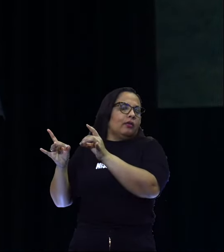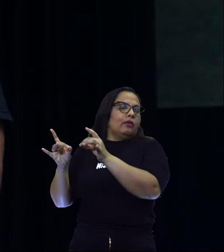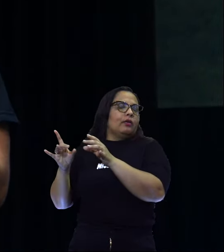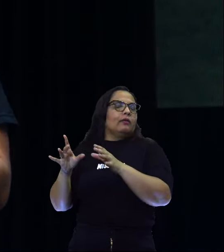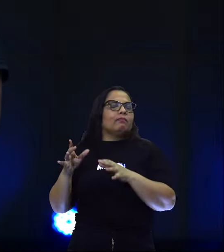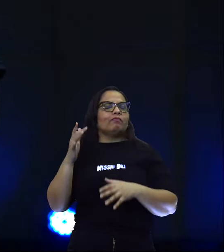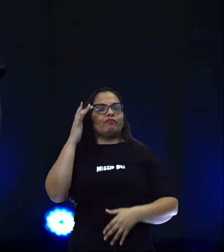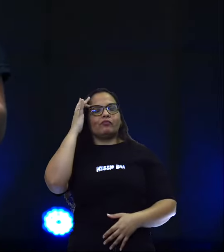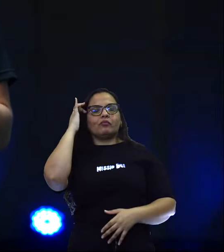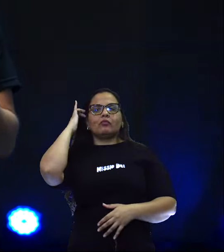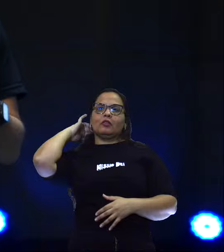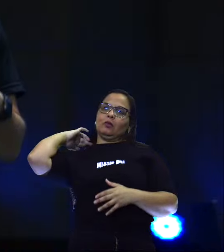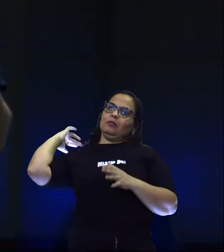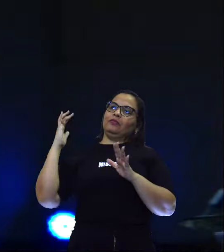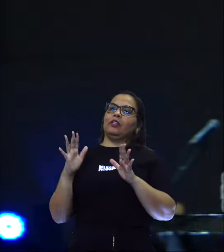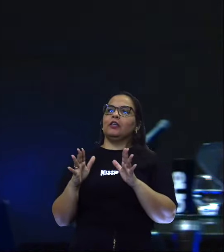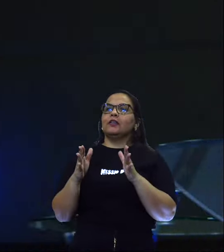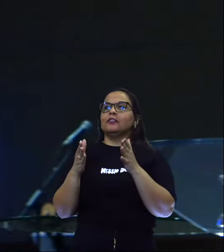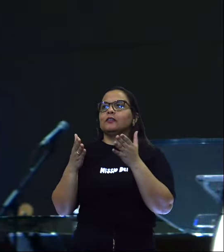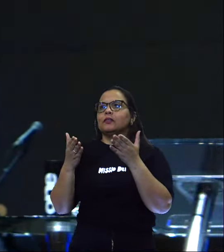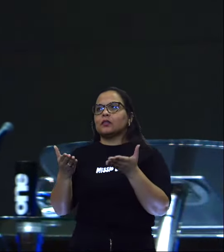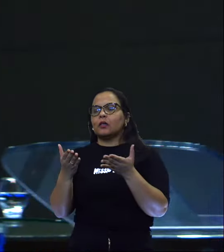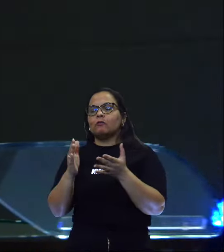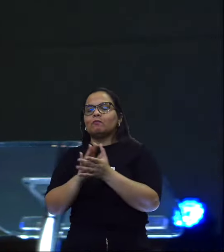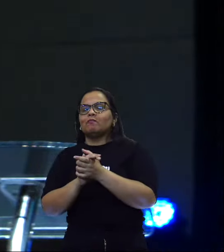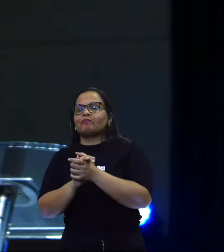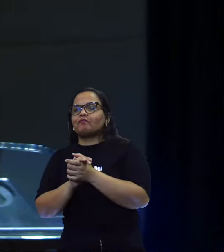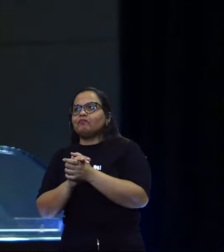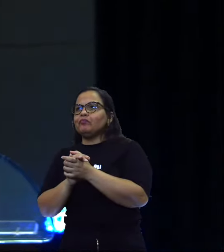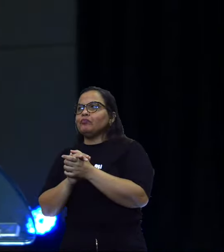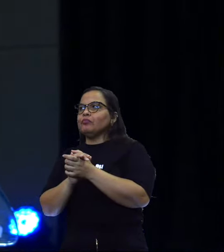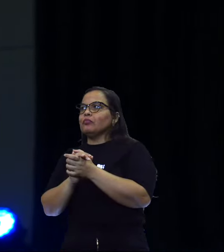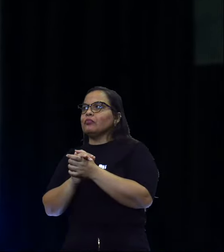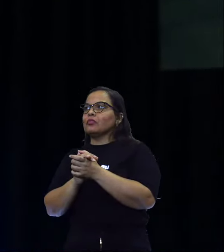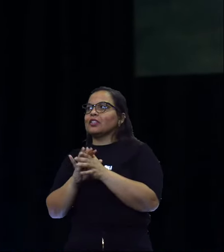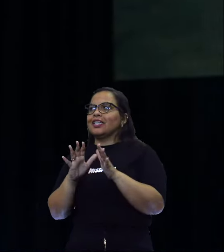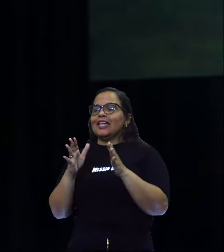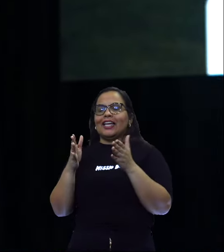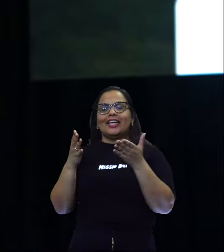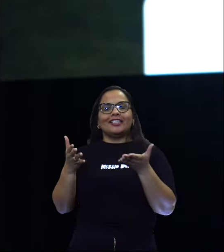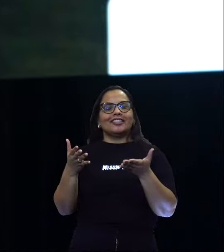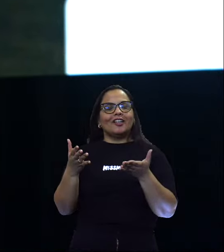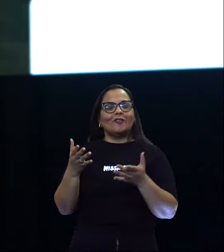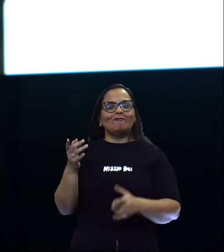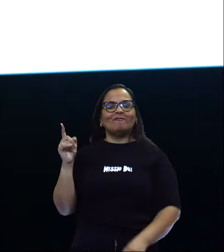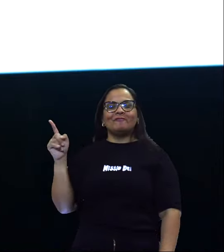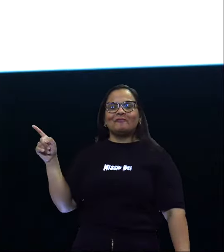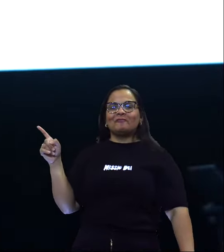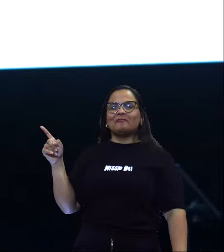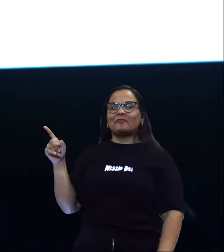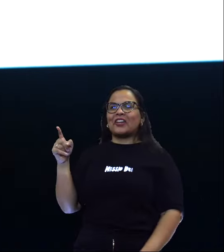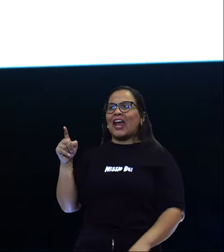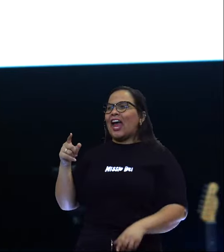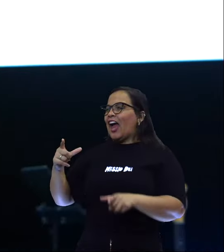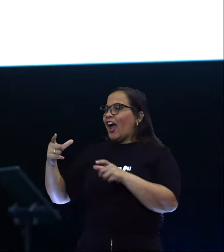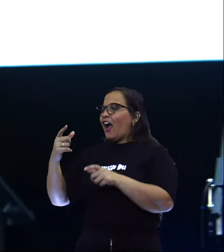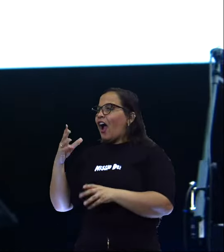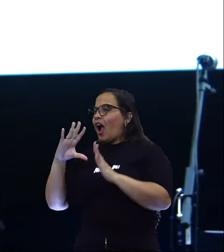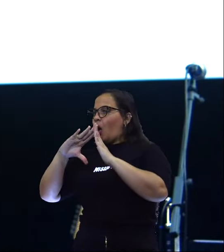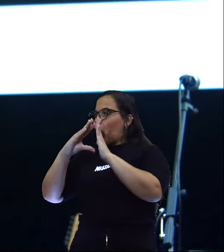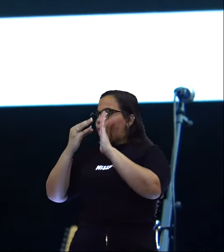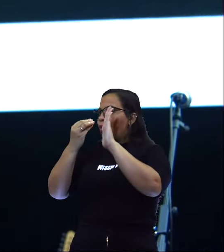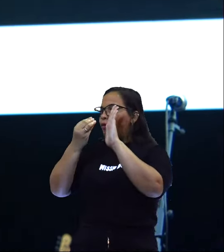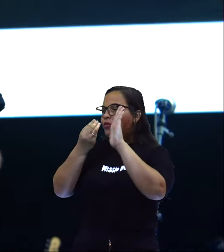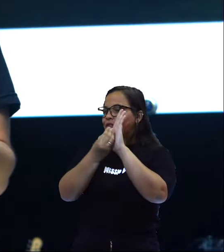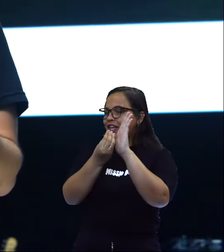anos que eu oro, porque há mais de 70 anos atrás esse lugar aqui já era uma igreja. Mas a gente quer reformar e fazer uma igreja de